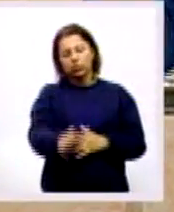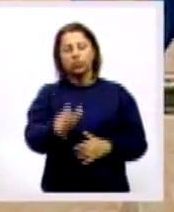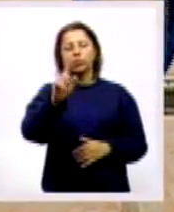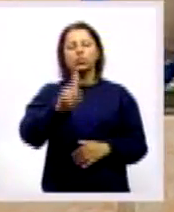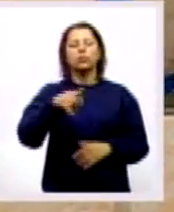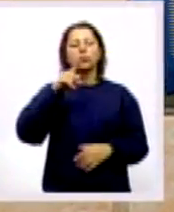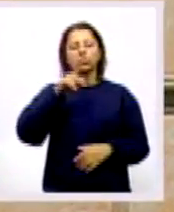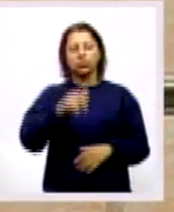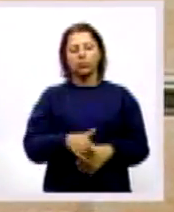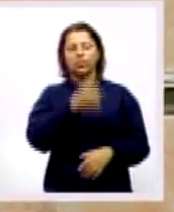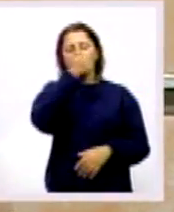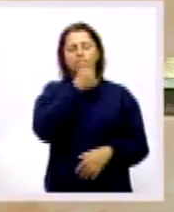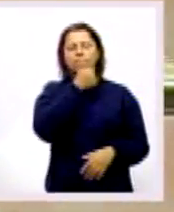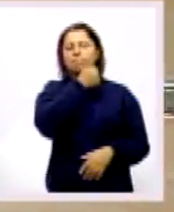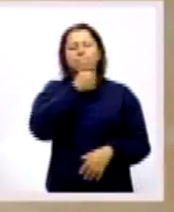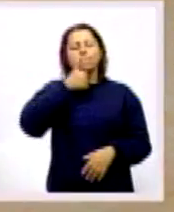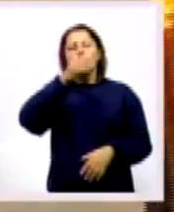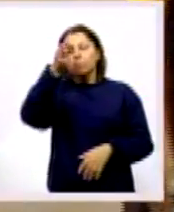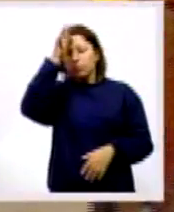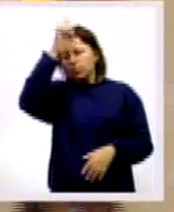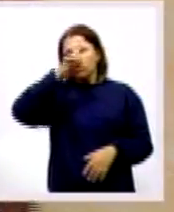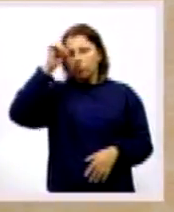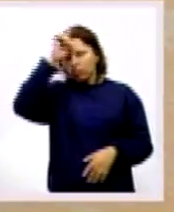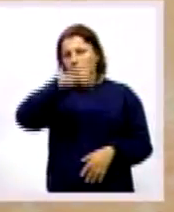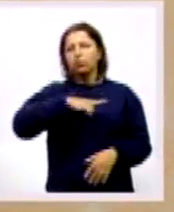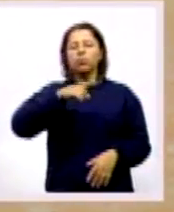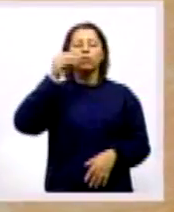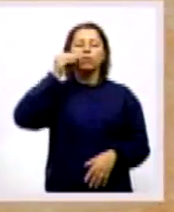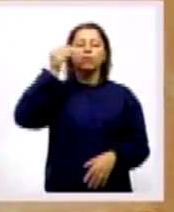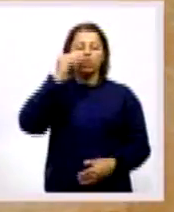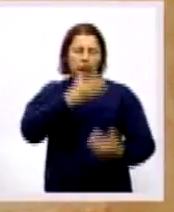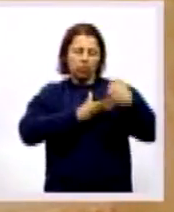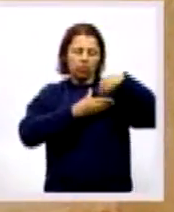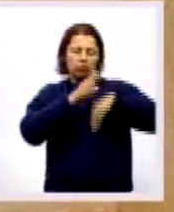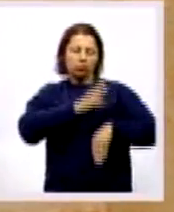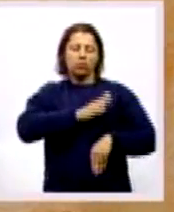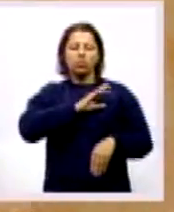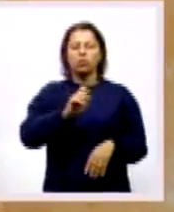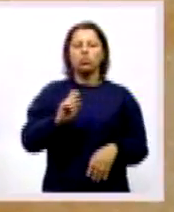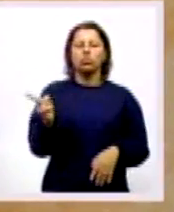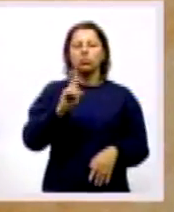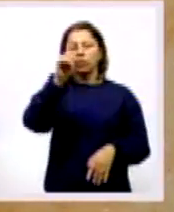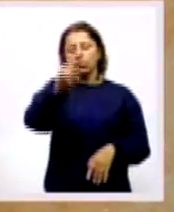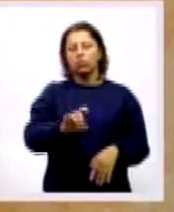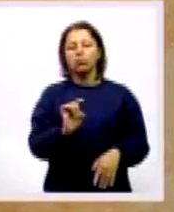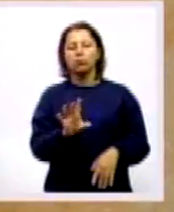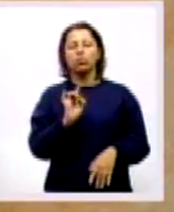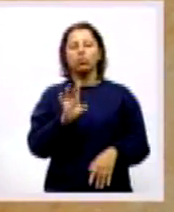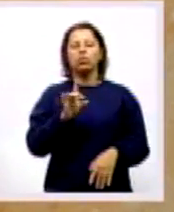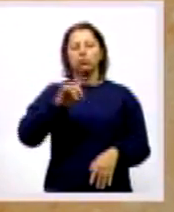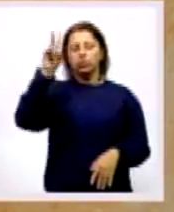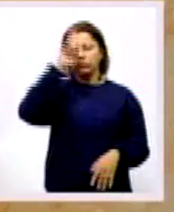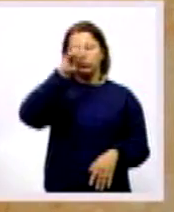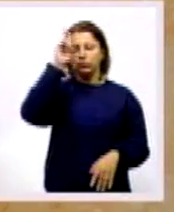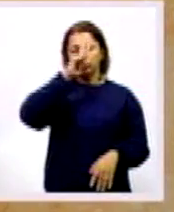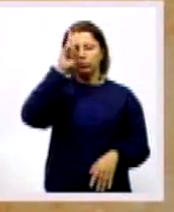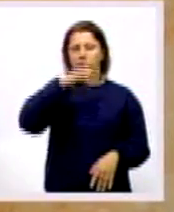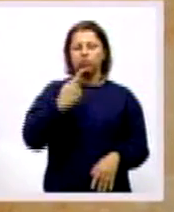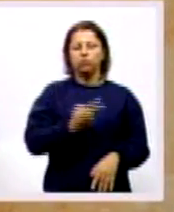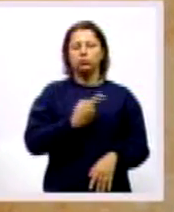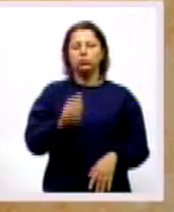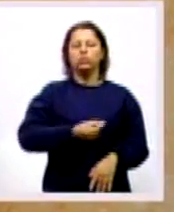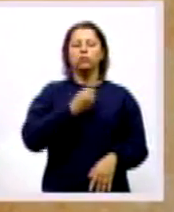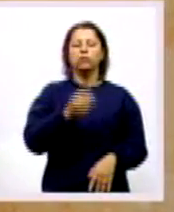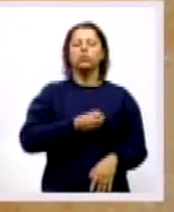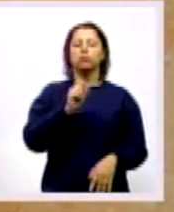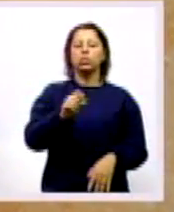É o esforço para que o Espírito Santo tenha alguma chance dentro de nós, para que não seja apenas um mito na nossa vida, alguém